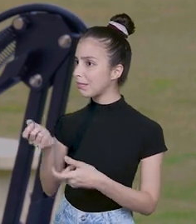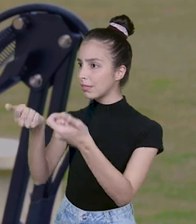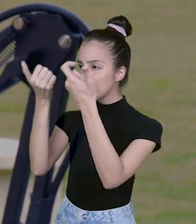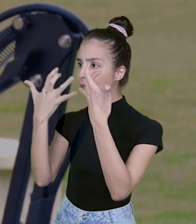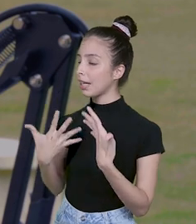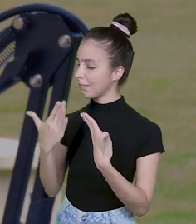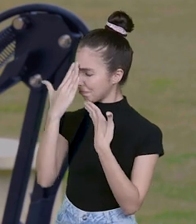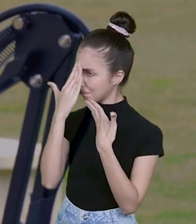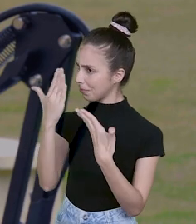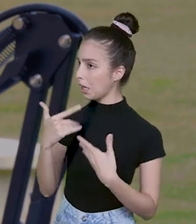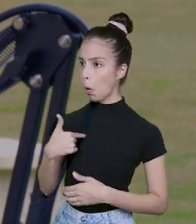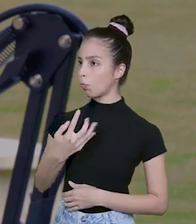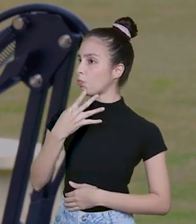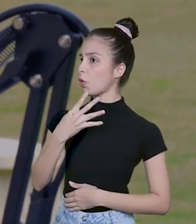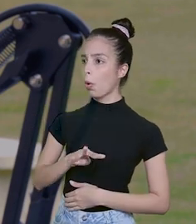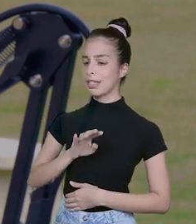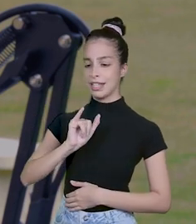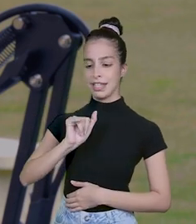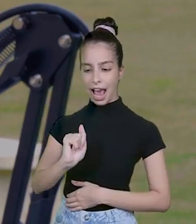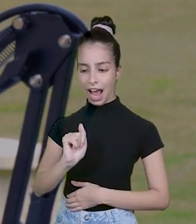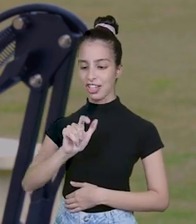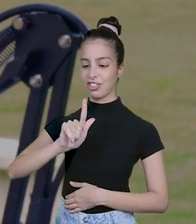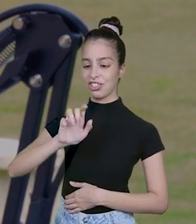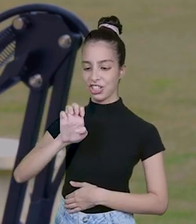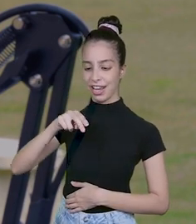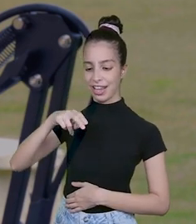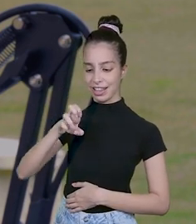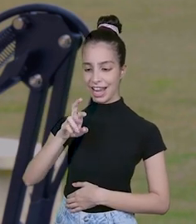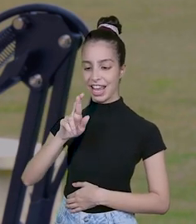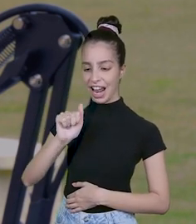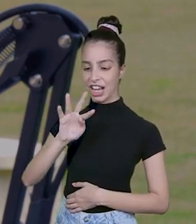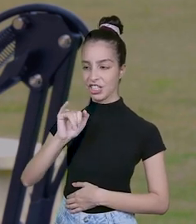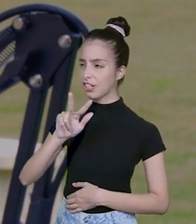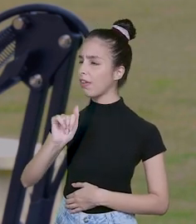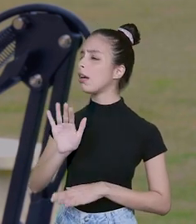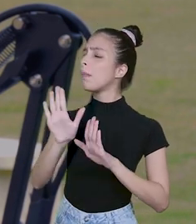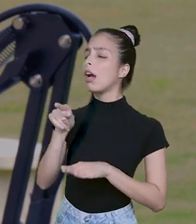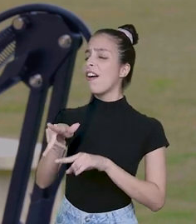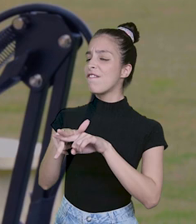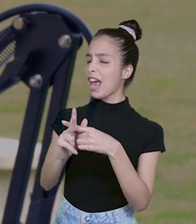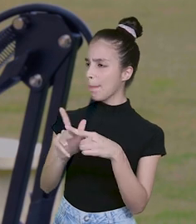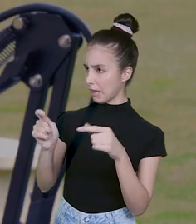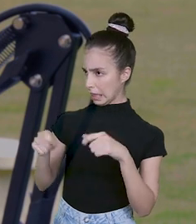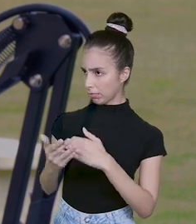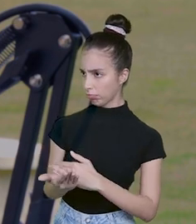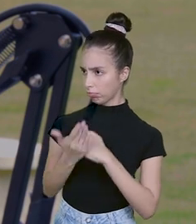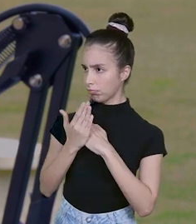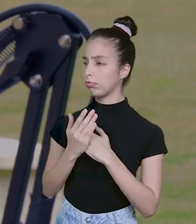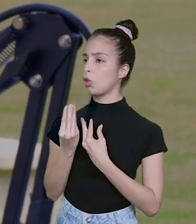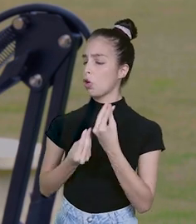como essa inclusive muito obrigada eu não conhecia tão bem assim Ahã como uma ferramenta como essa você vê com um